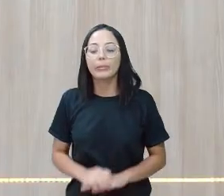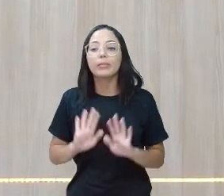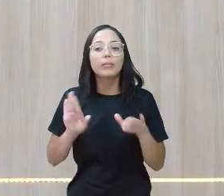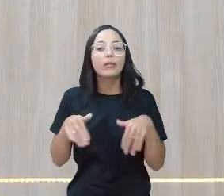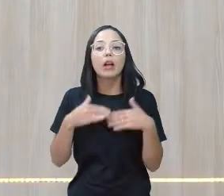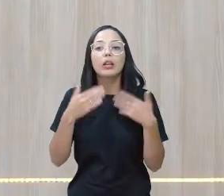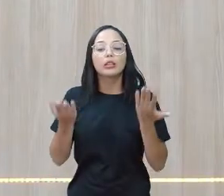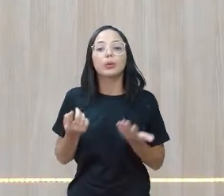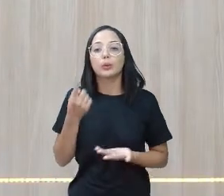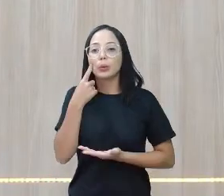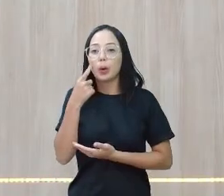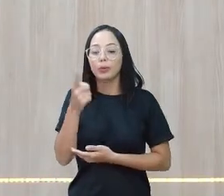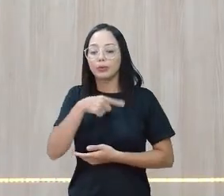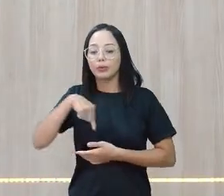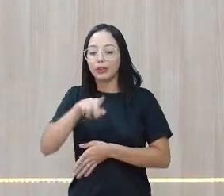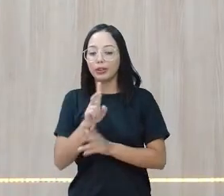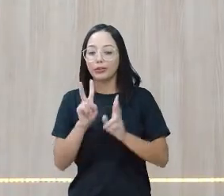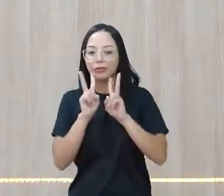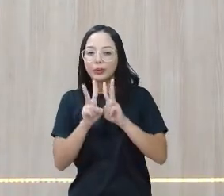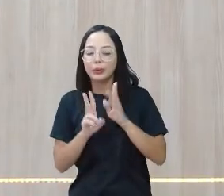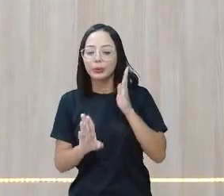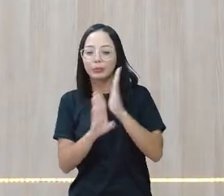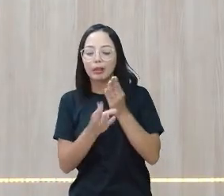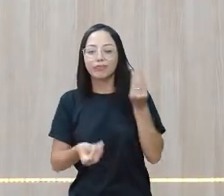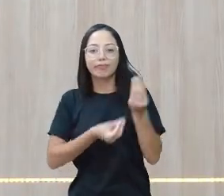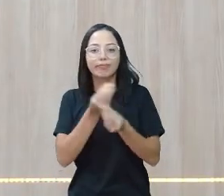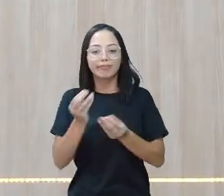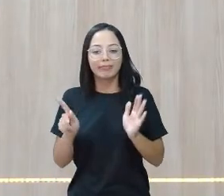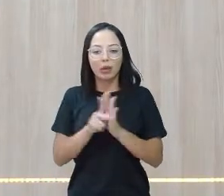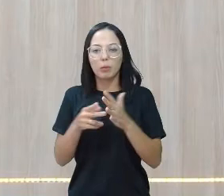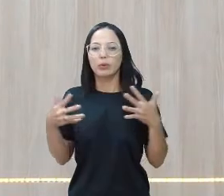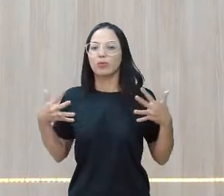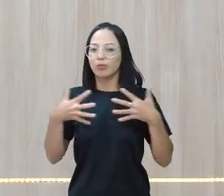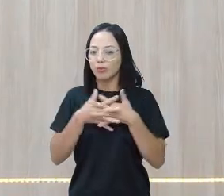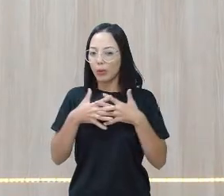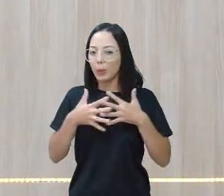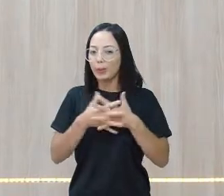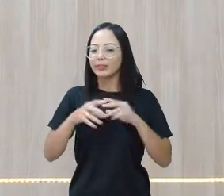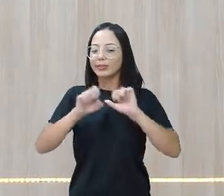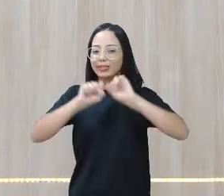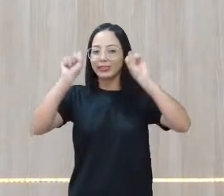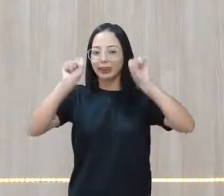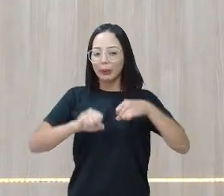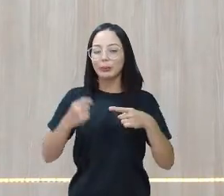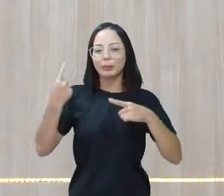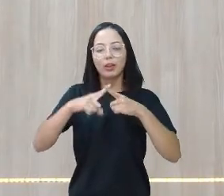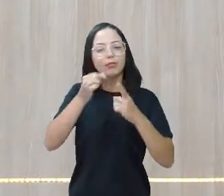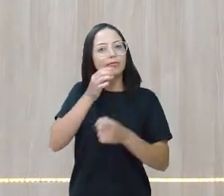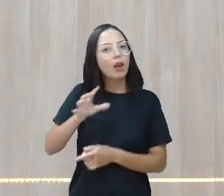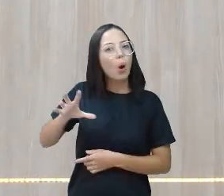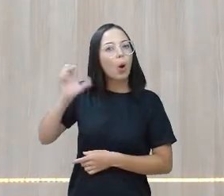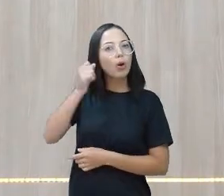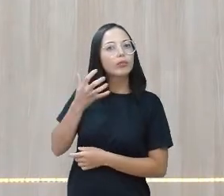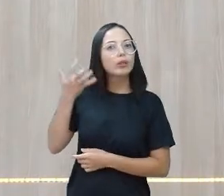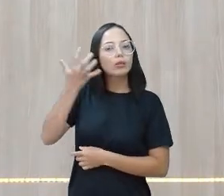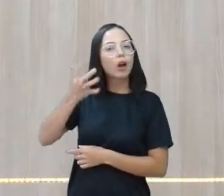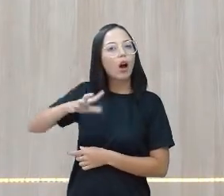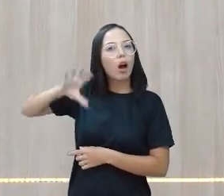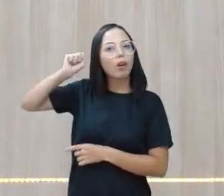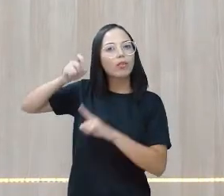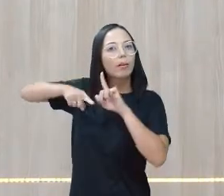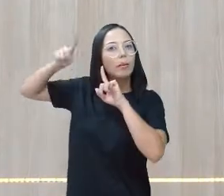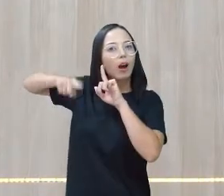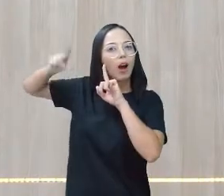Então, gente, vocês viram aí, né, como é complexo esse sistema, né? A gente ouve o som o tempo todo,